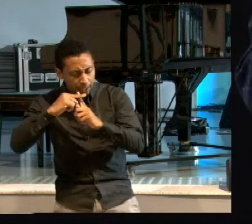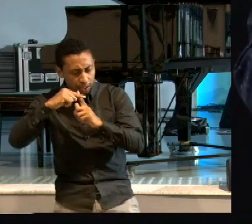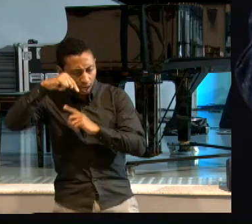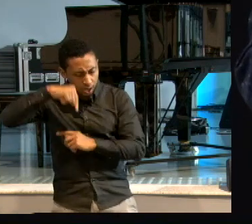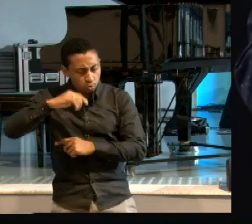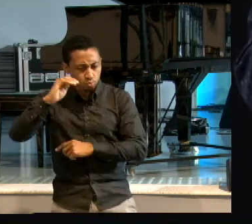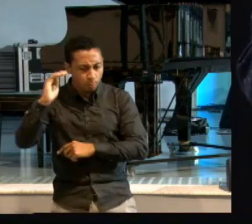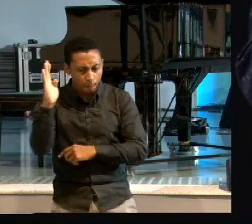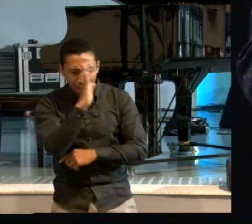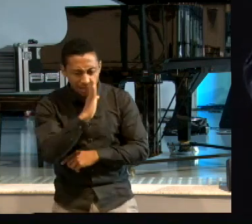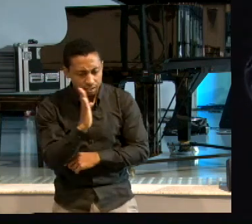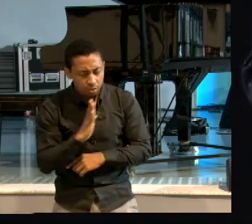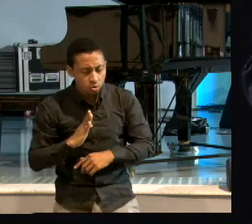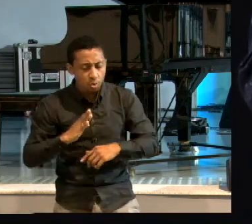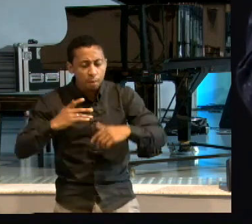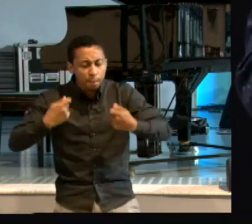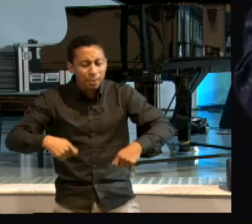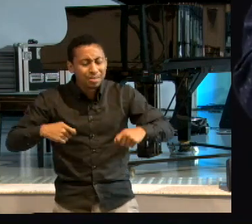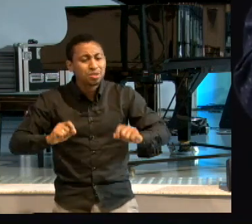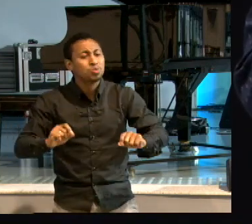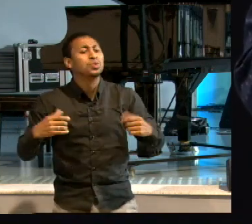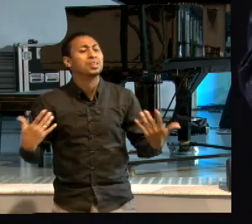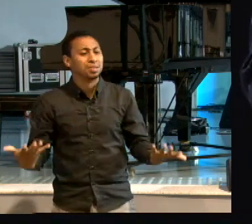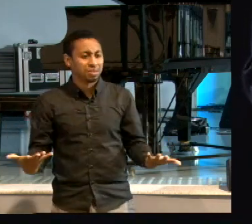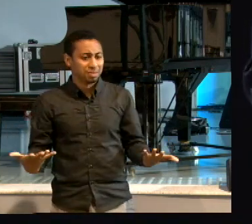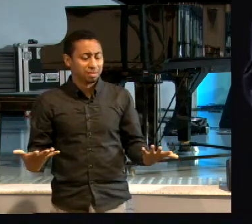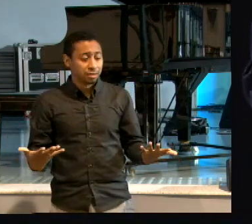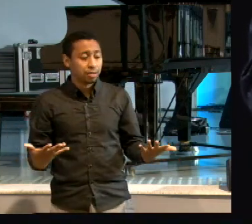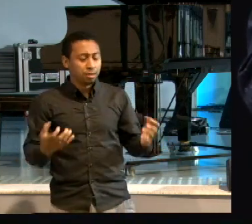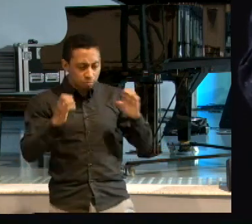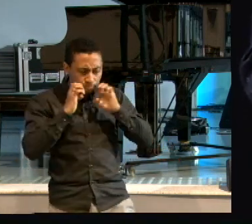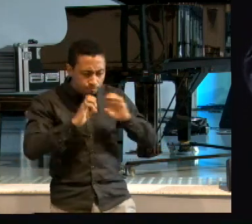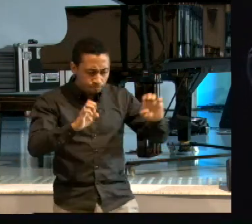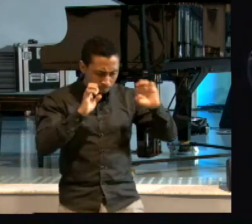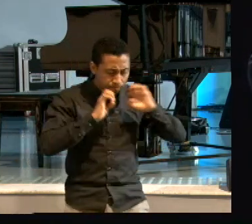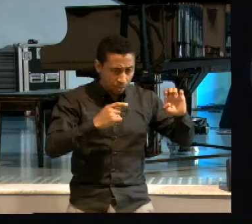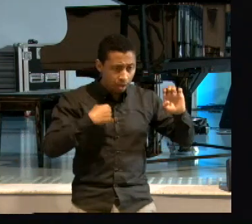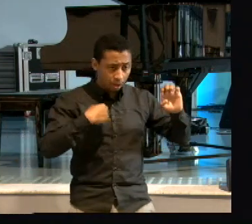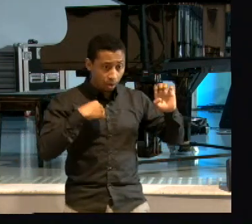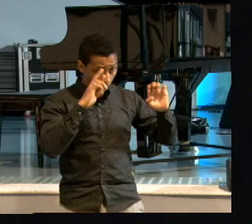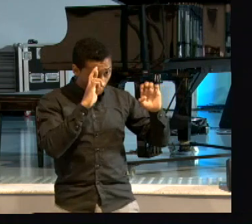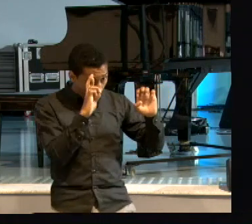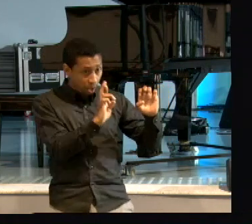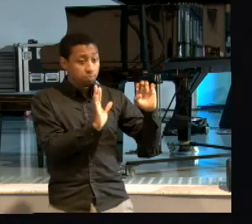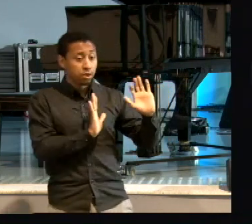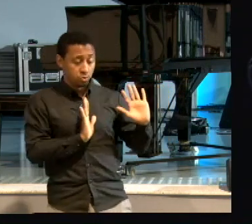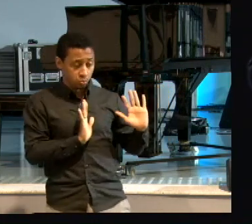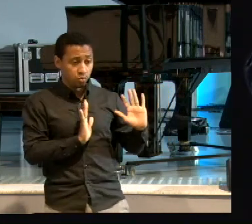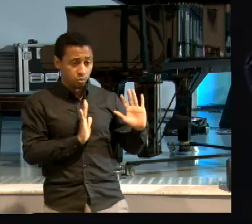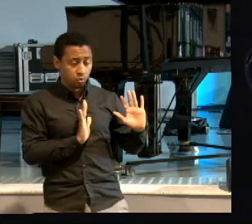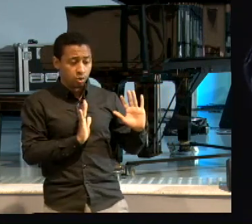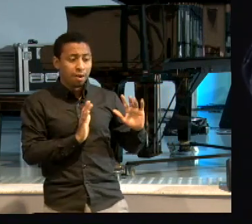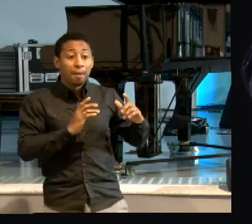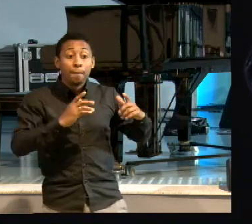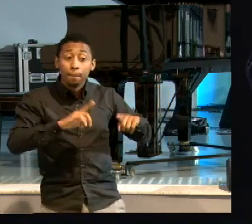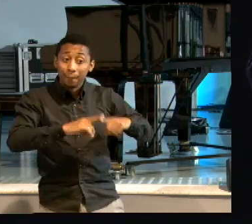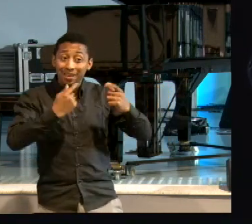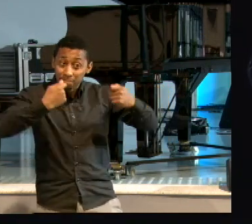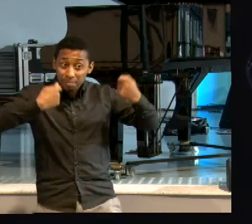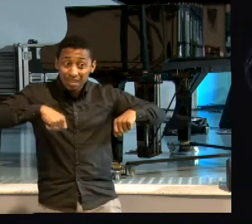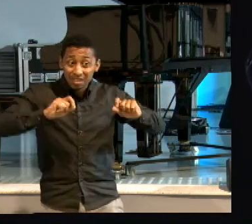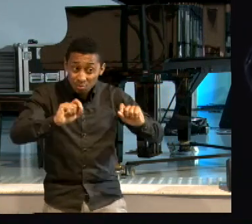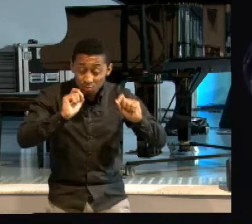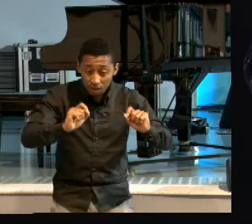maior problema não diz respeito ao evangelismo, mas diz respeito a consolidar os nossos frutos e firmá-los e estabelecê-los em